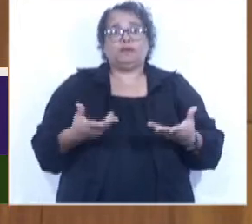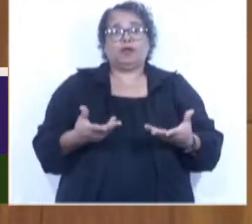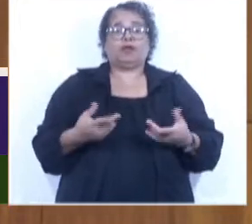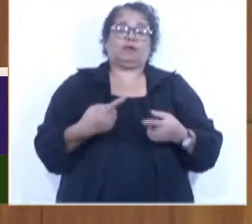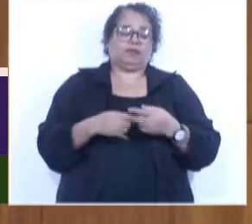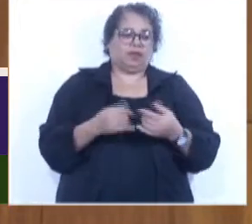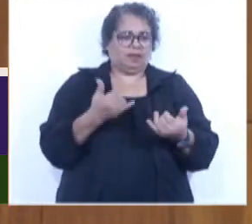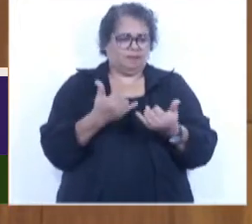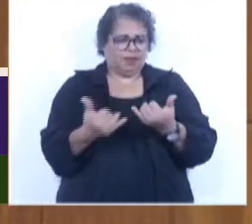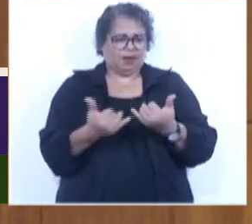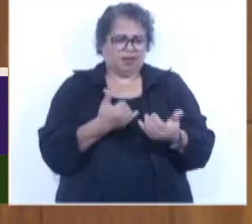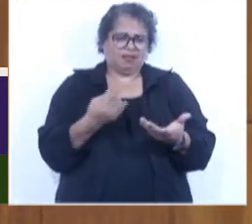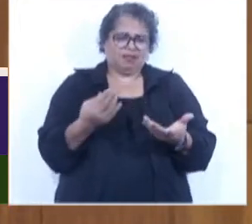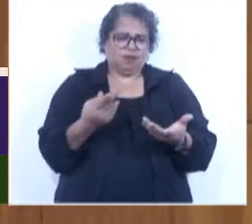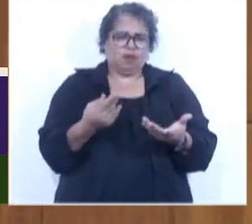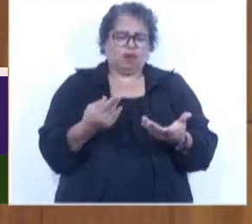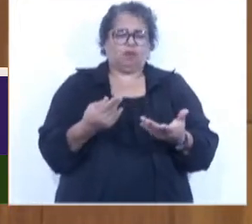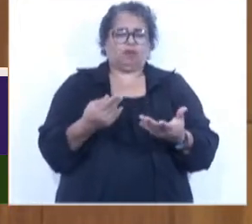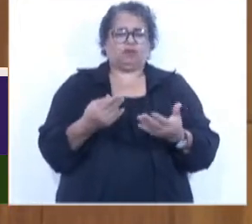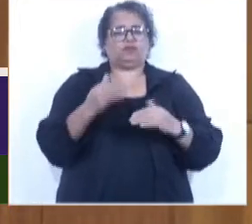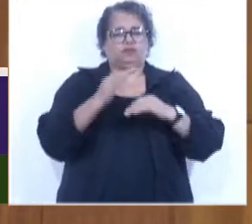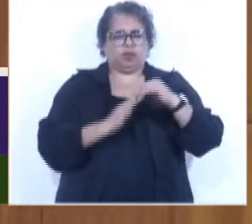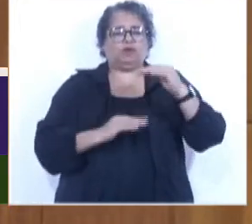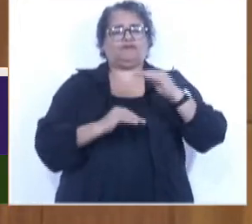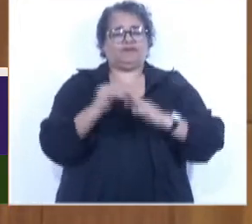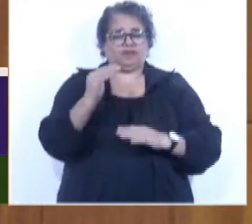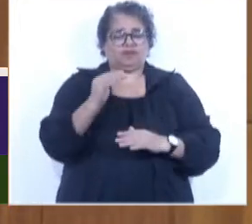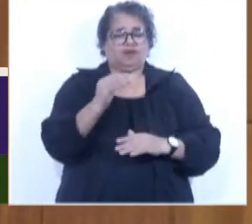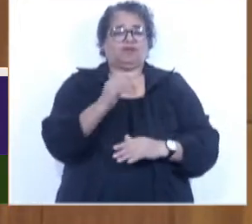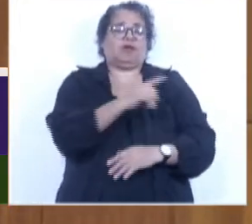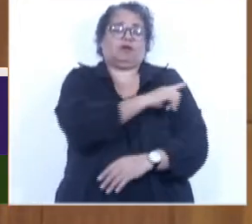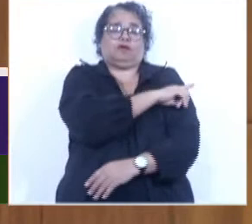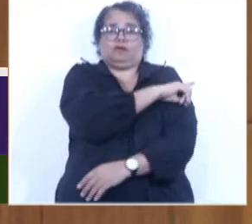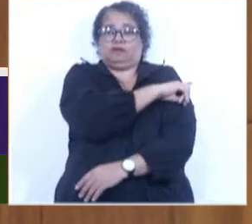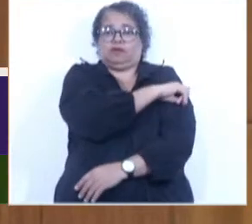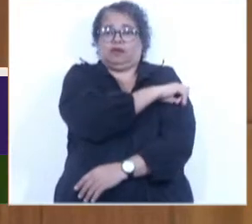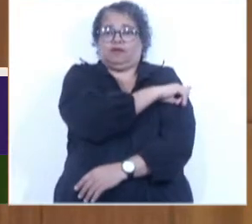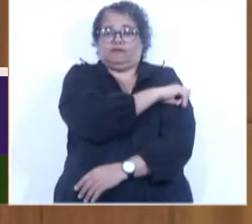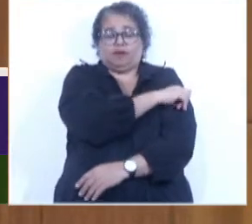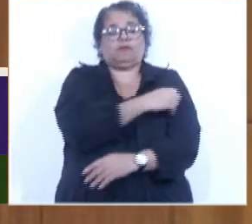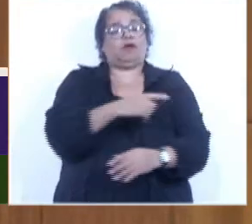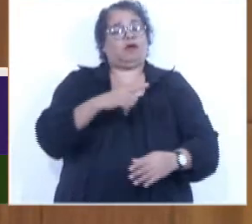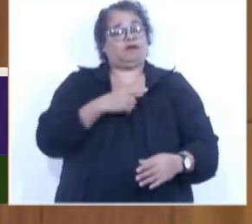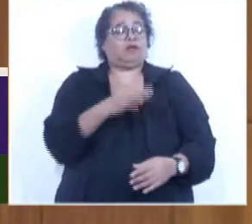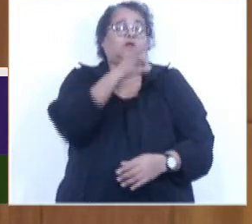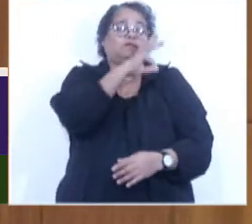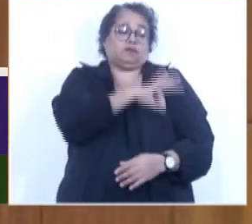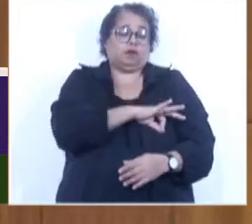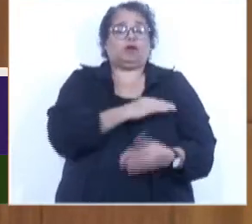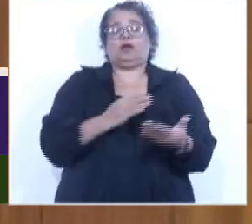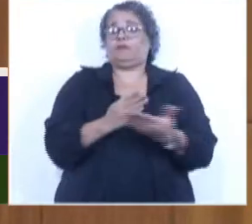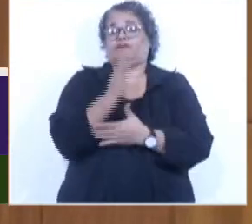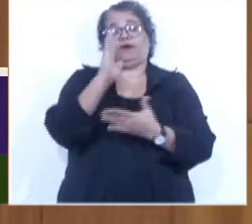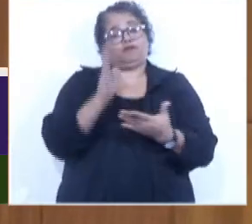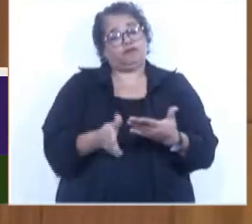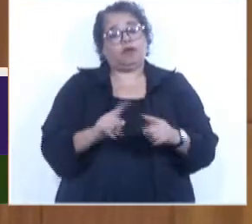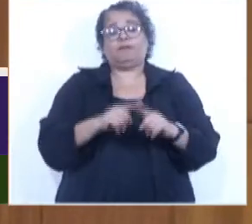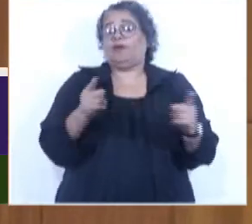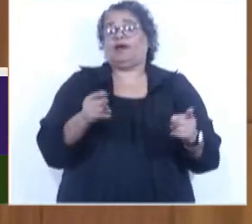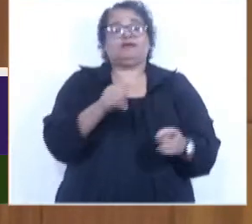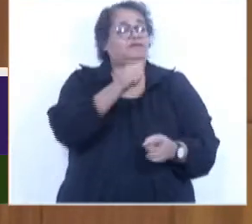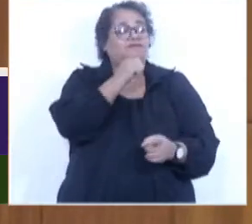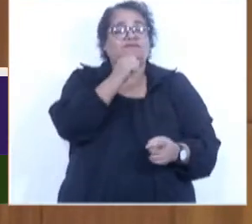e parecida com os profissionais da enfermagem que já tem o piso aí aprovado há um ano e ainda efetivamente não estão recebendo então quanto antes nós